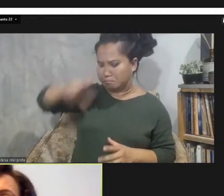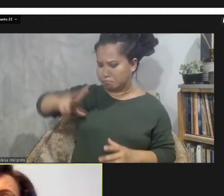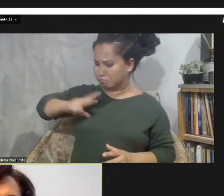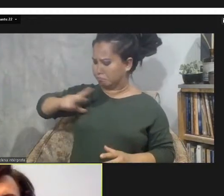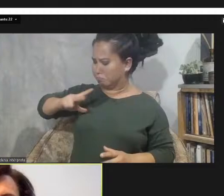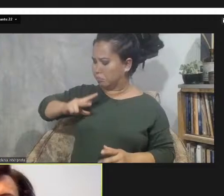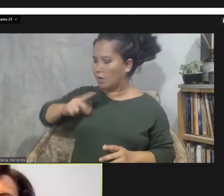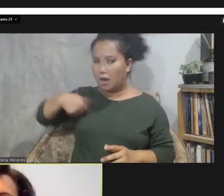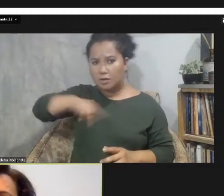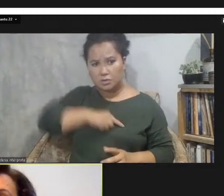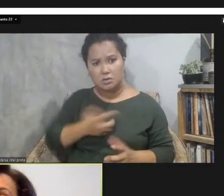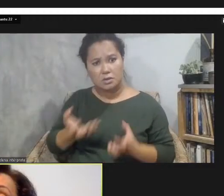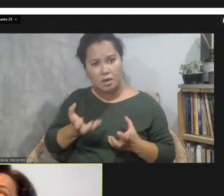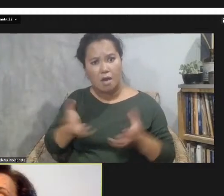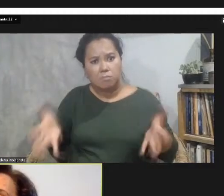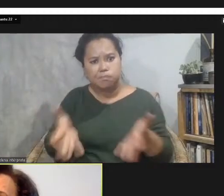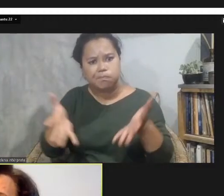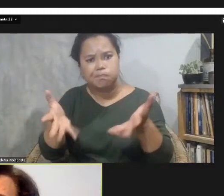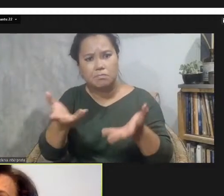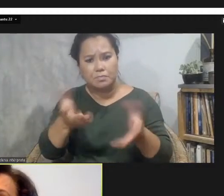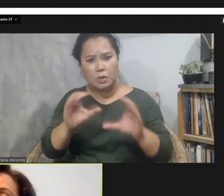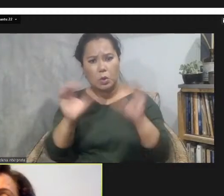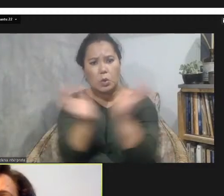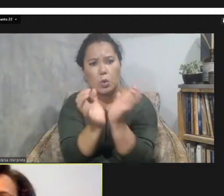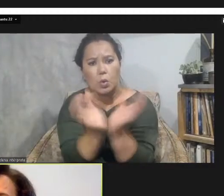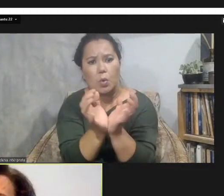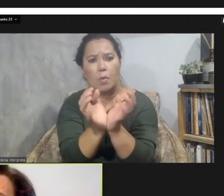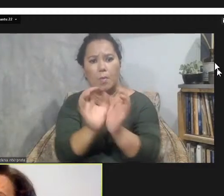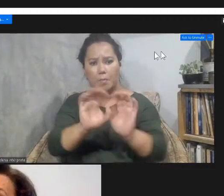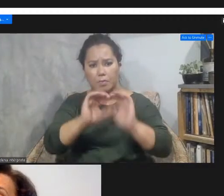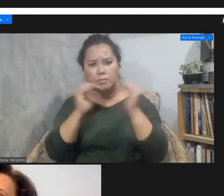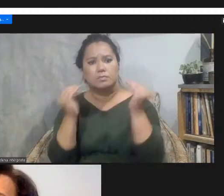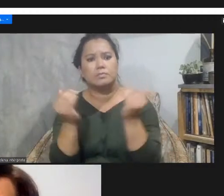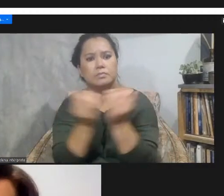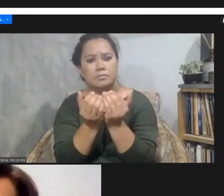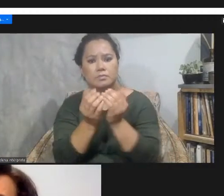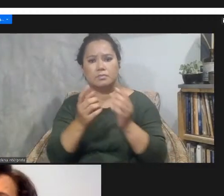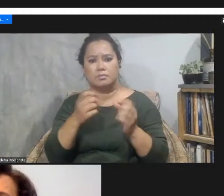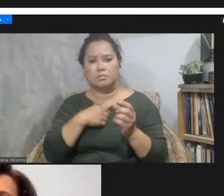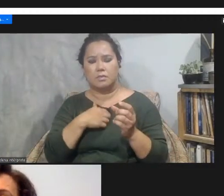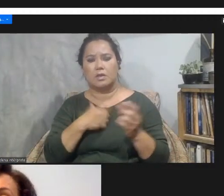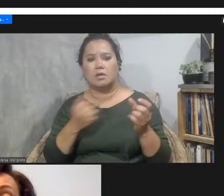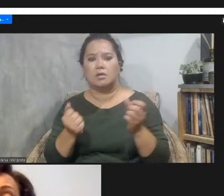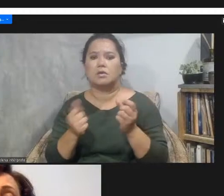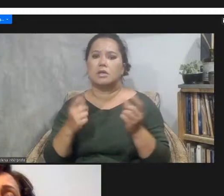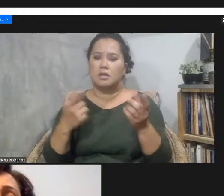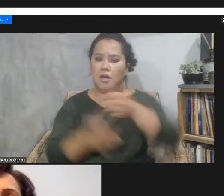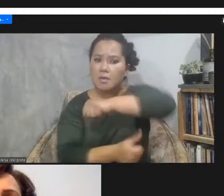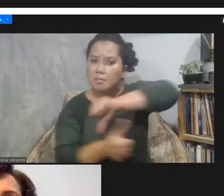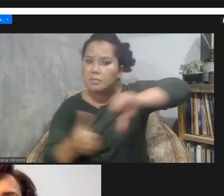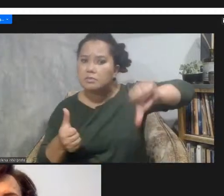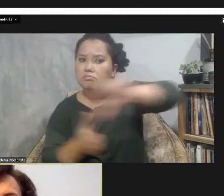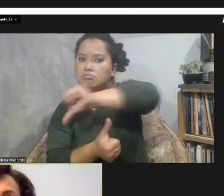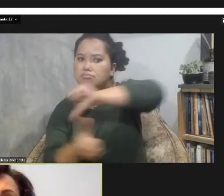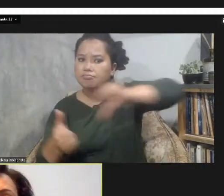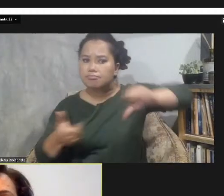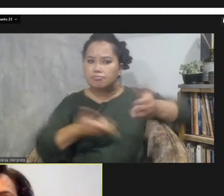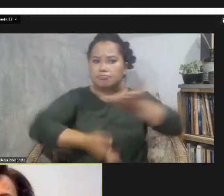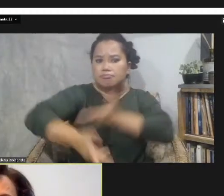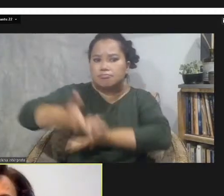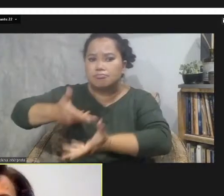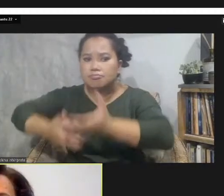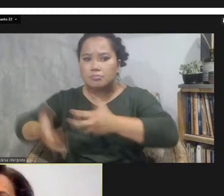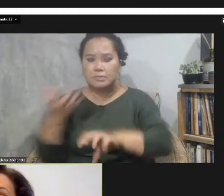na interdisciplinaridade, na interinstitucionalidade, na dialogicidade e não abdicam de